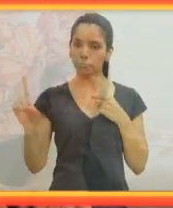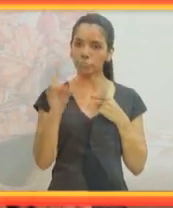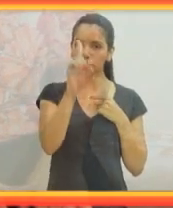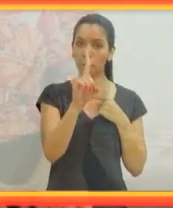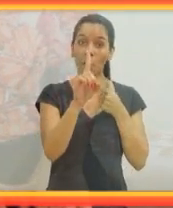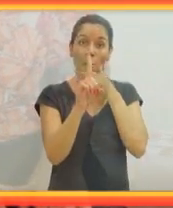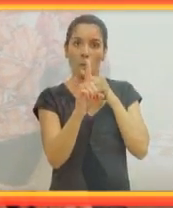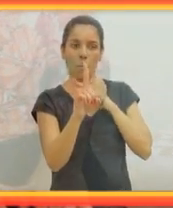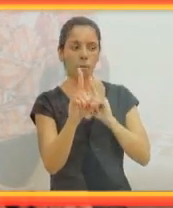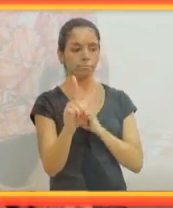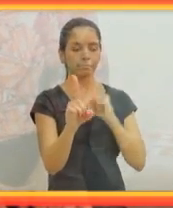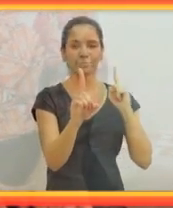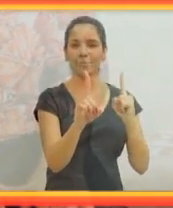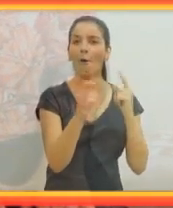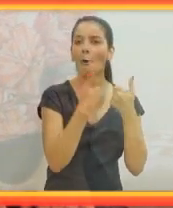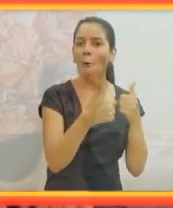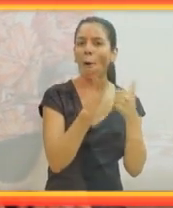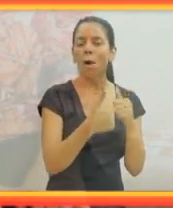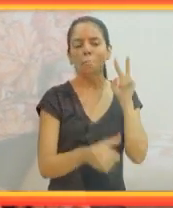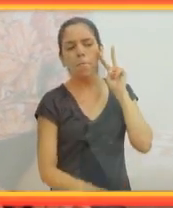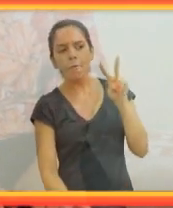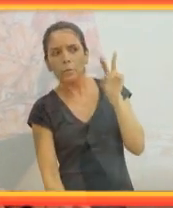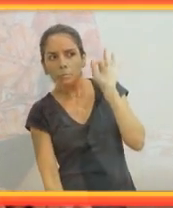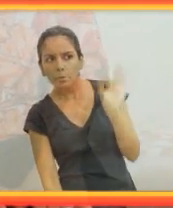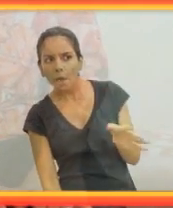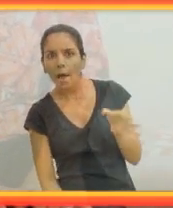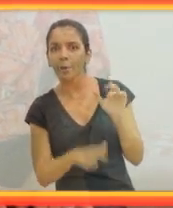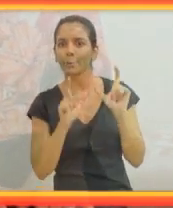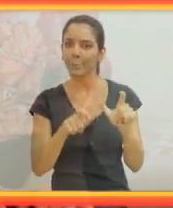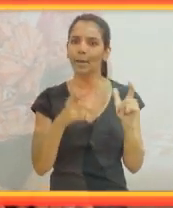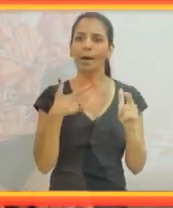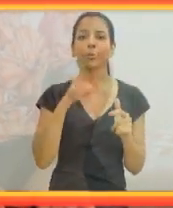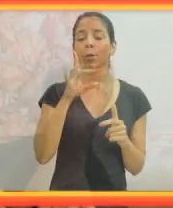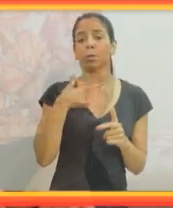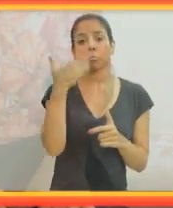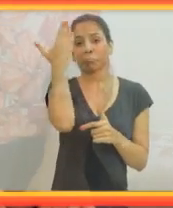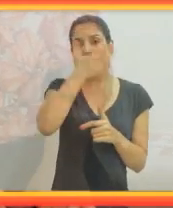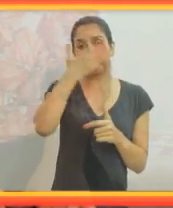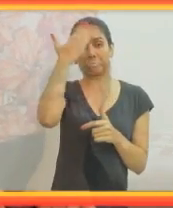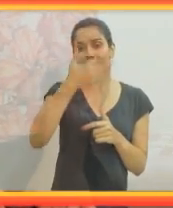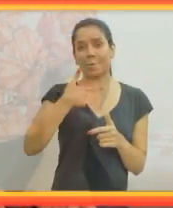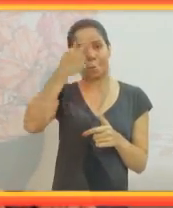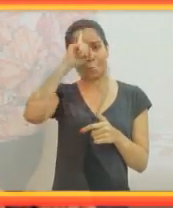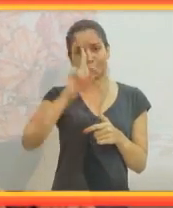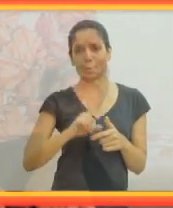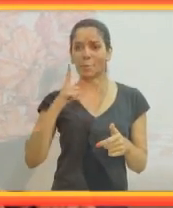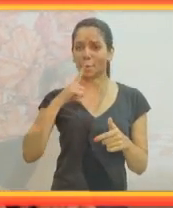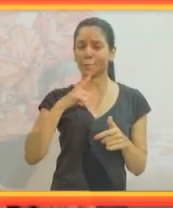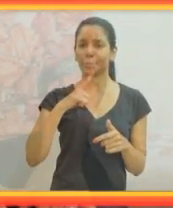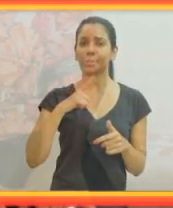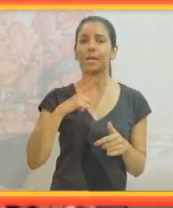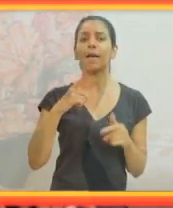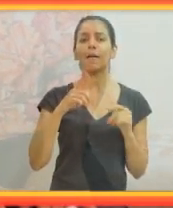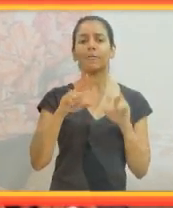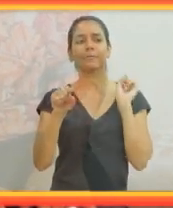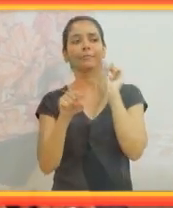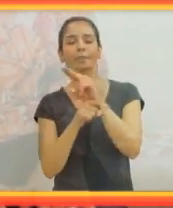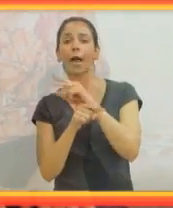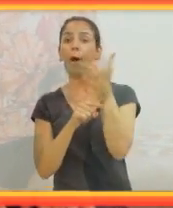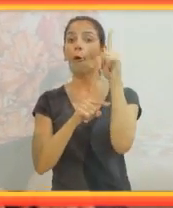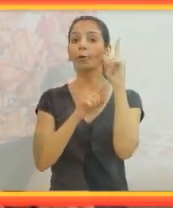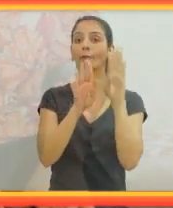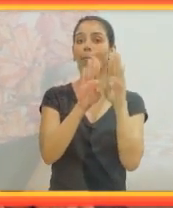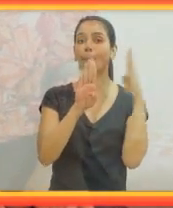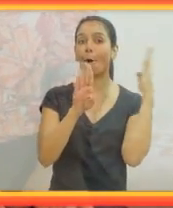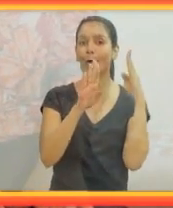estava indo e ia até lá para ver se eu tinha ido direito. Só que como eu não enxergava, eu não sabia que ele tinha entrado na outra porta do